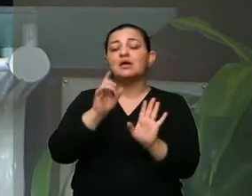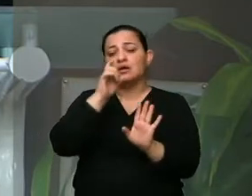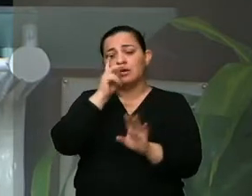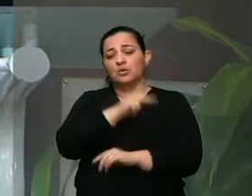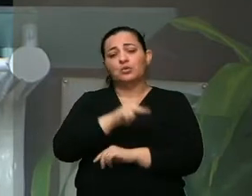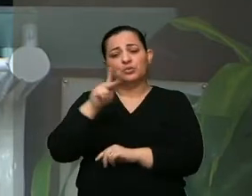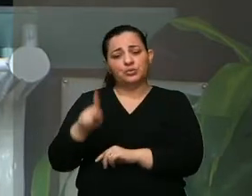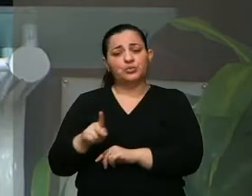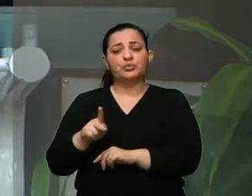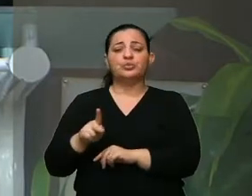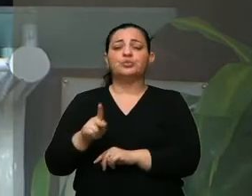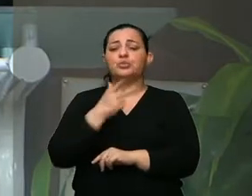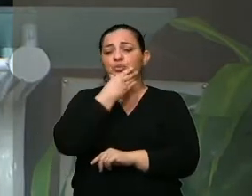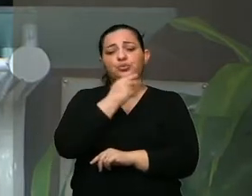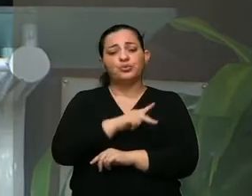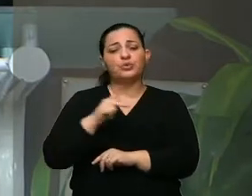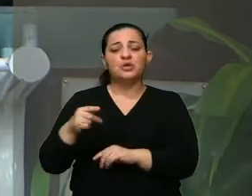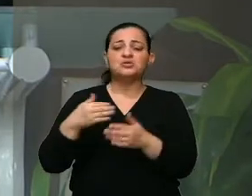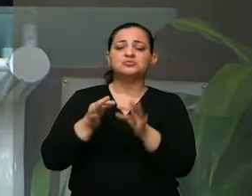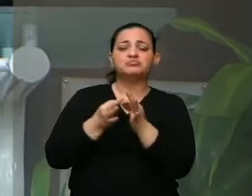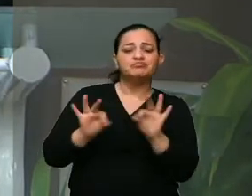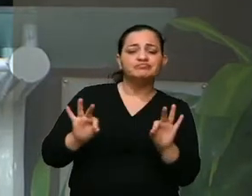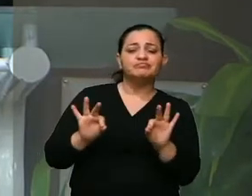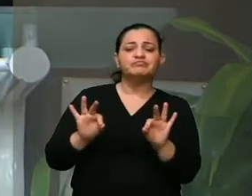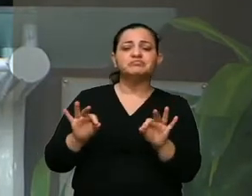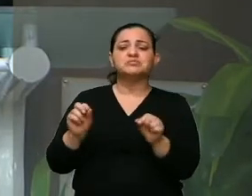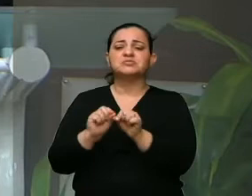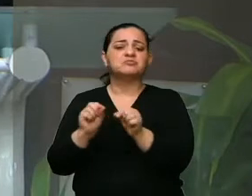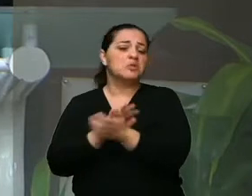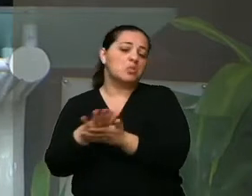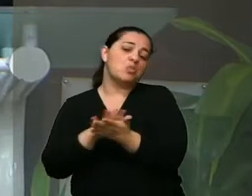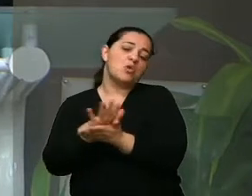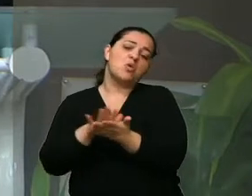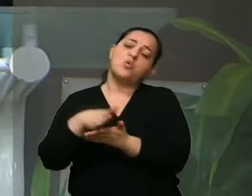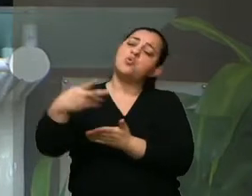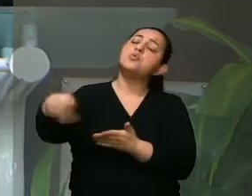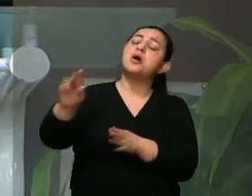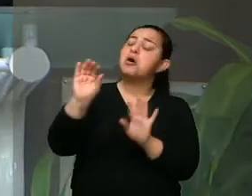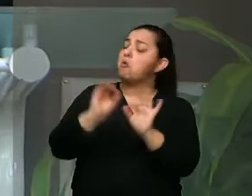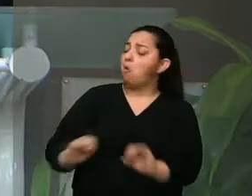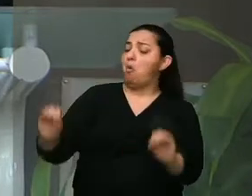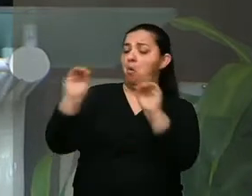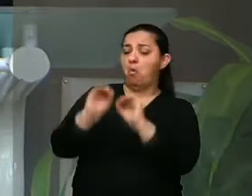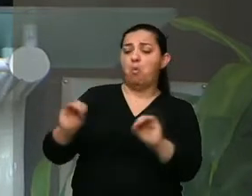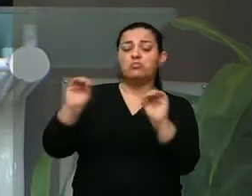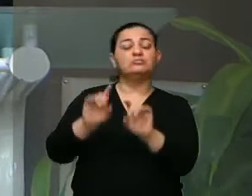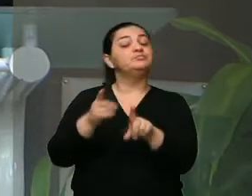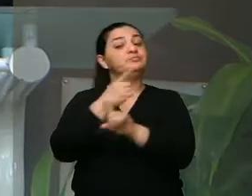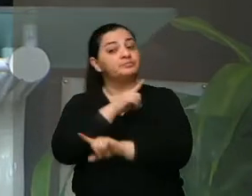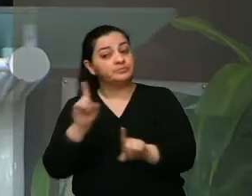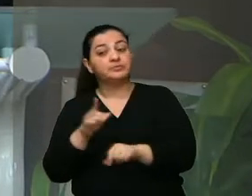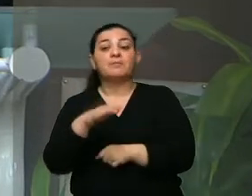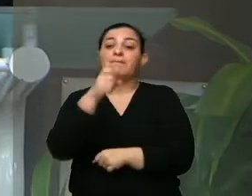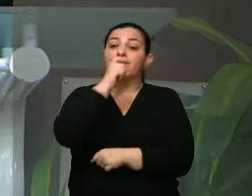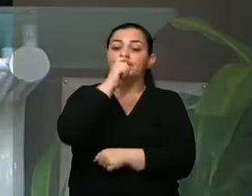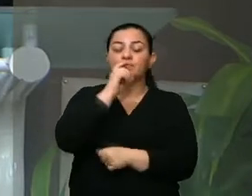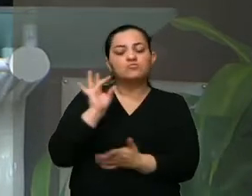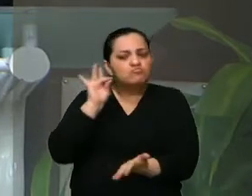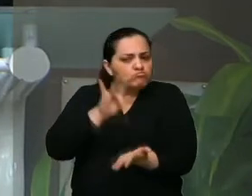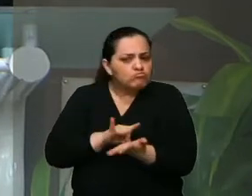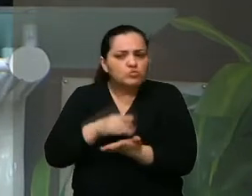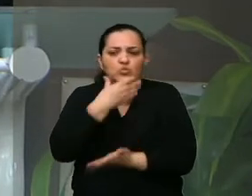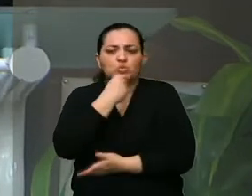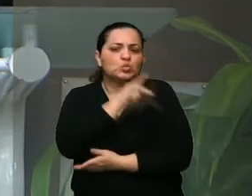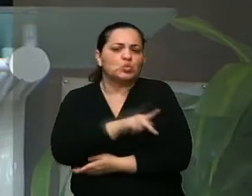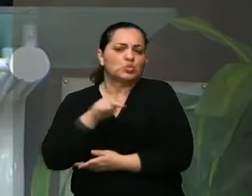que simplesmente não fazia nada e seu filho está indo muito bem não pai queria um professor sincero